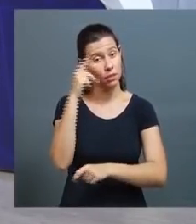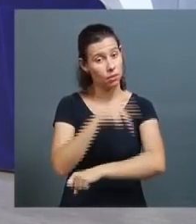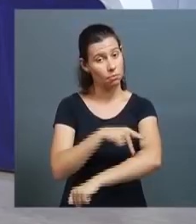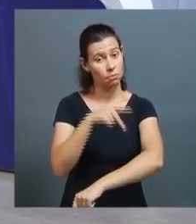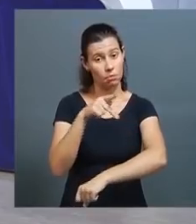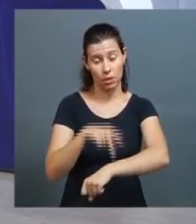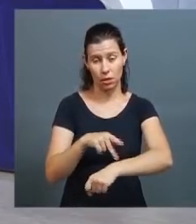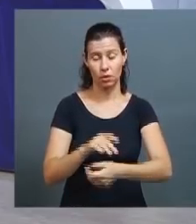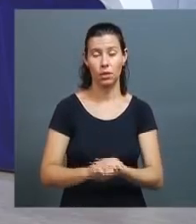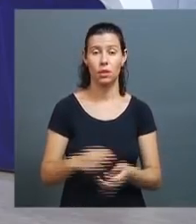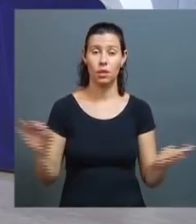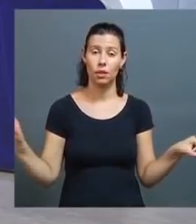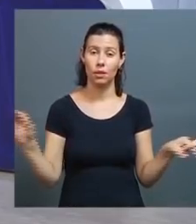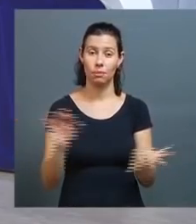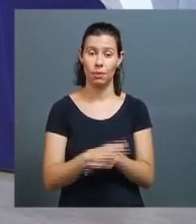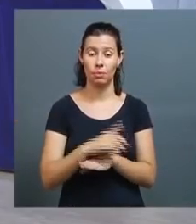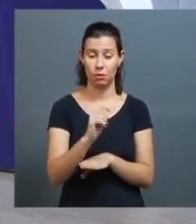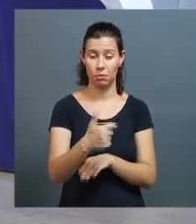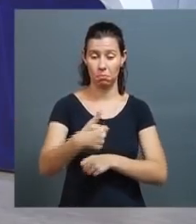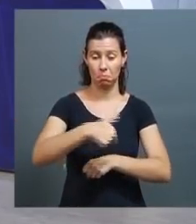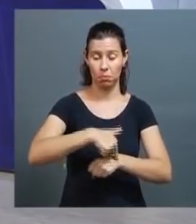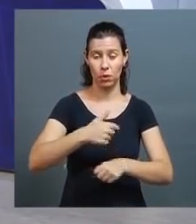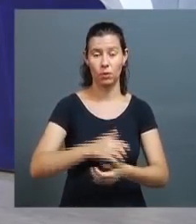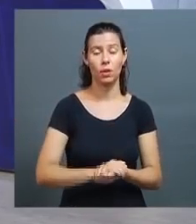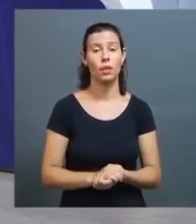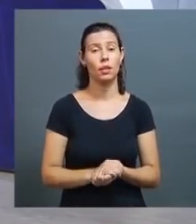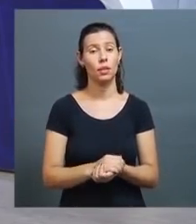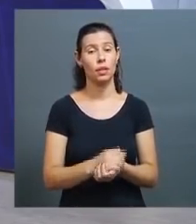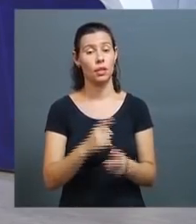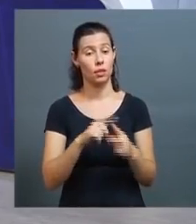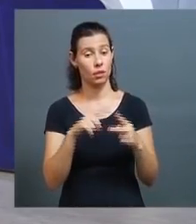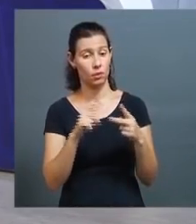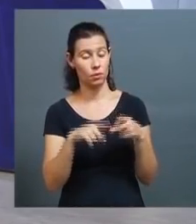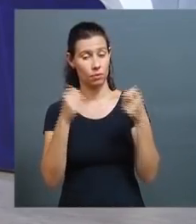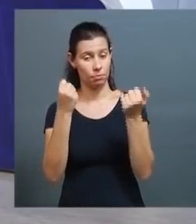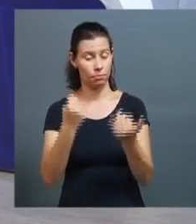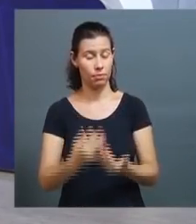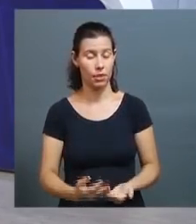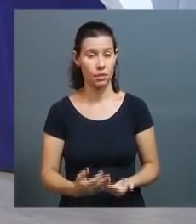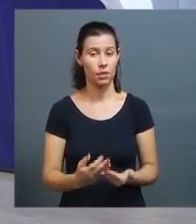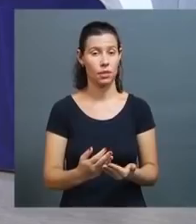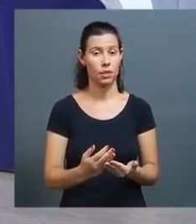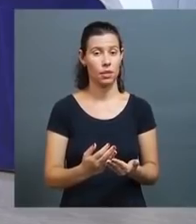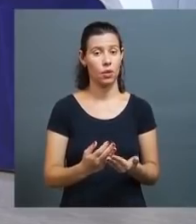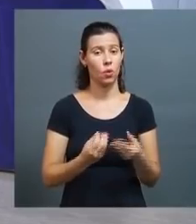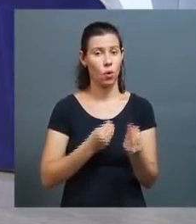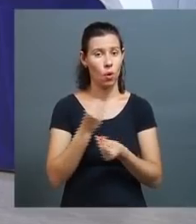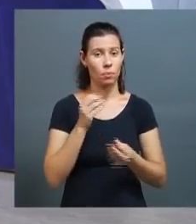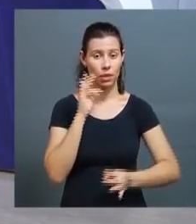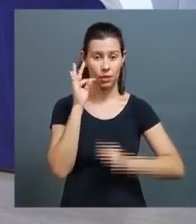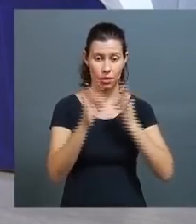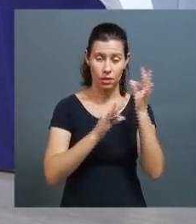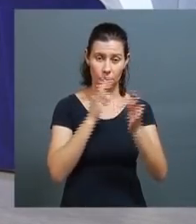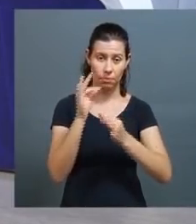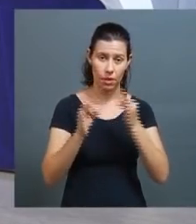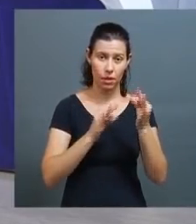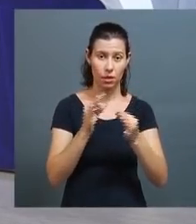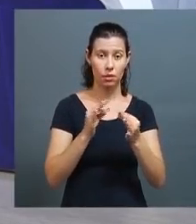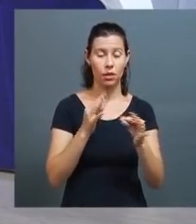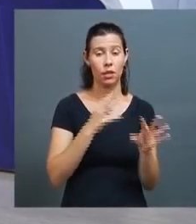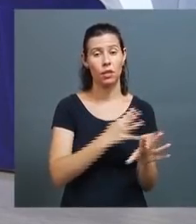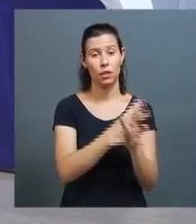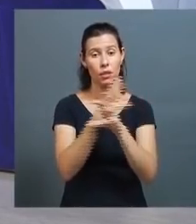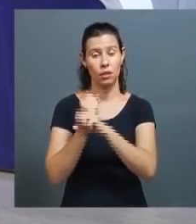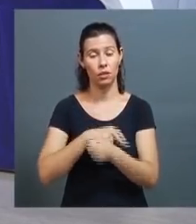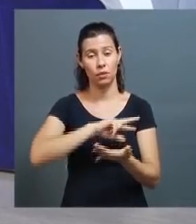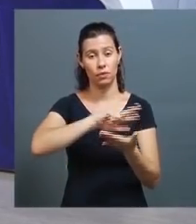E para a gente encerrar, que nosso tempo está se esgotando, gostaria que as duas comentassem brevemente a questão do tratamento dessa criança. Deve ser interdisciplinar.